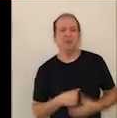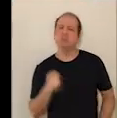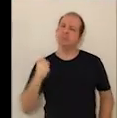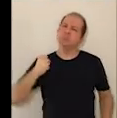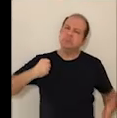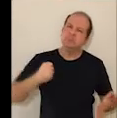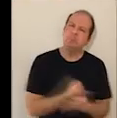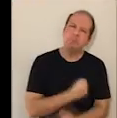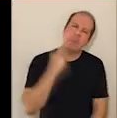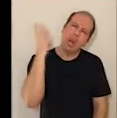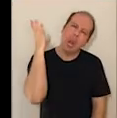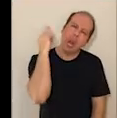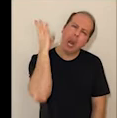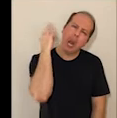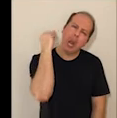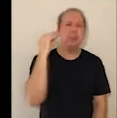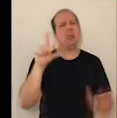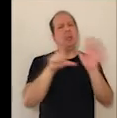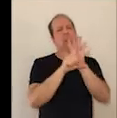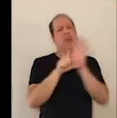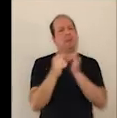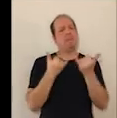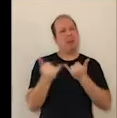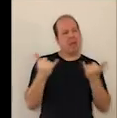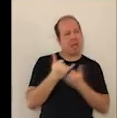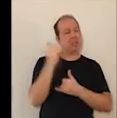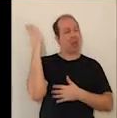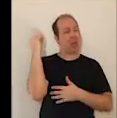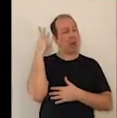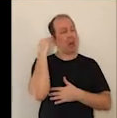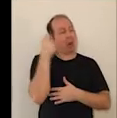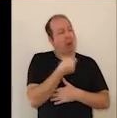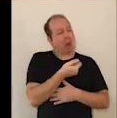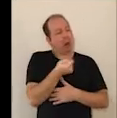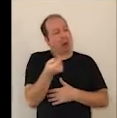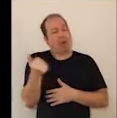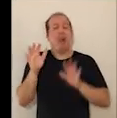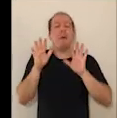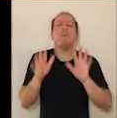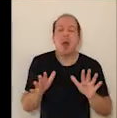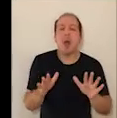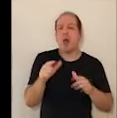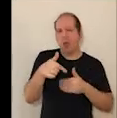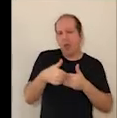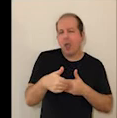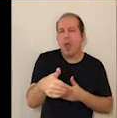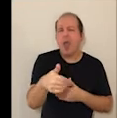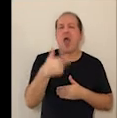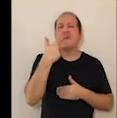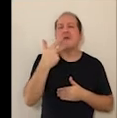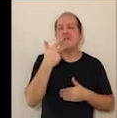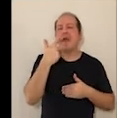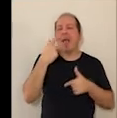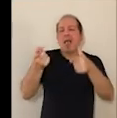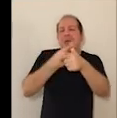Esses larápios que representam a lei, com eles é tudo toma lá, dá cá. Mas ainda que tenha que acabar na torre